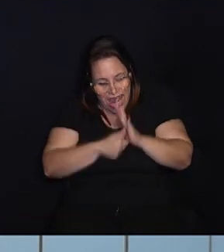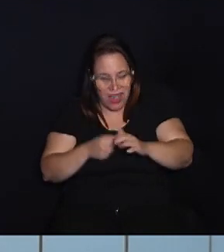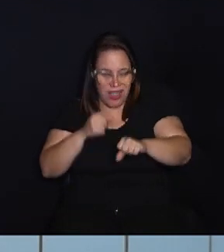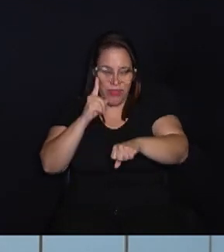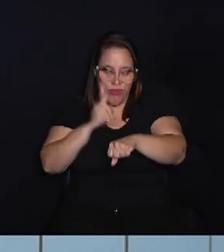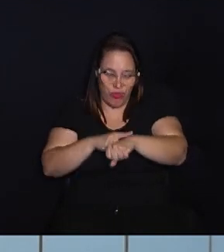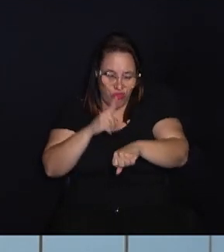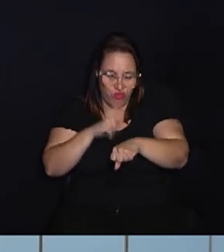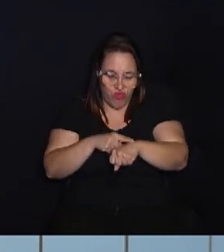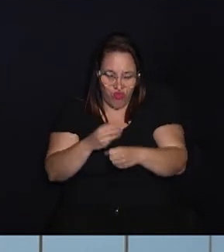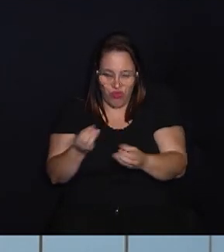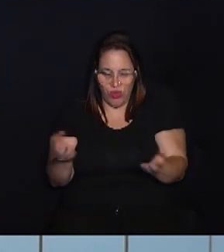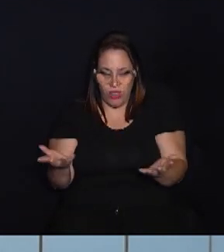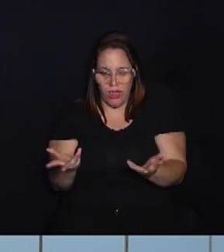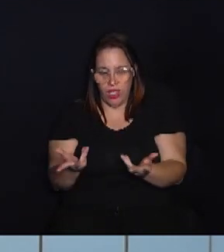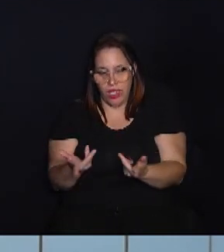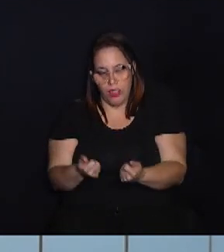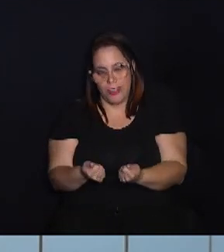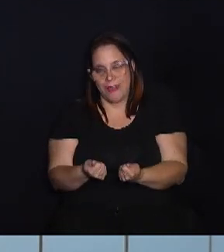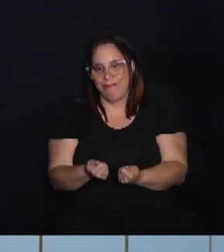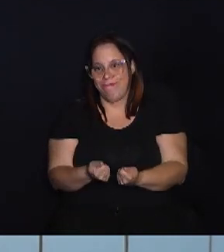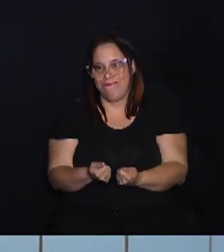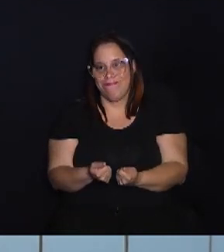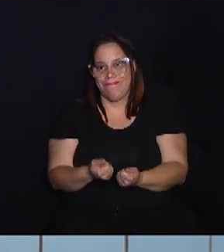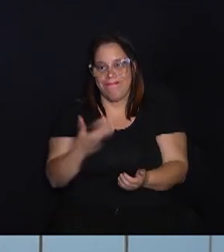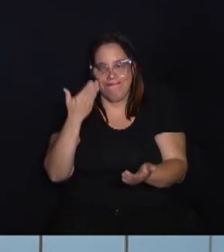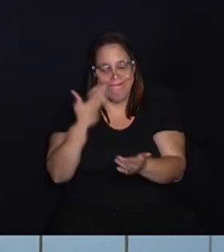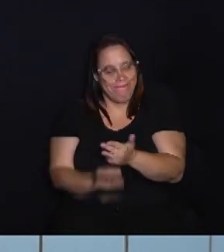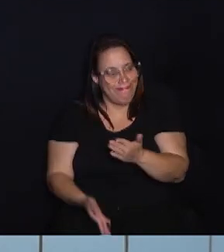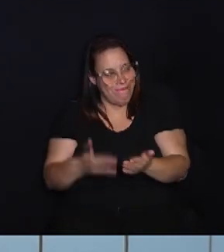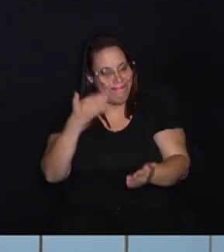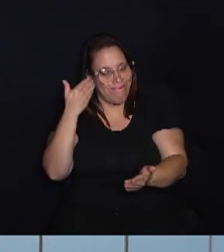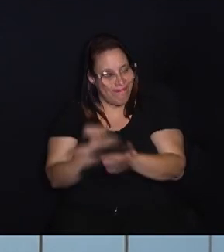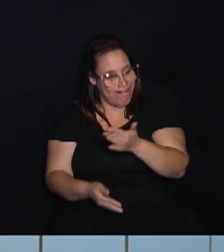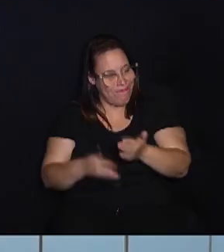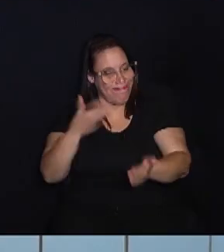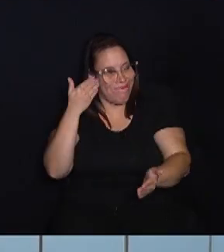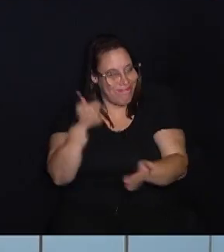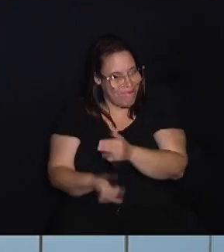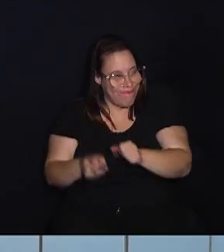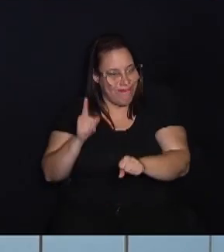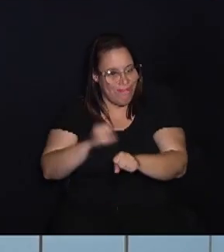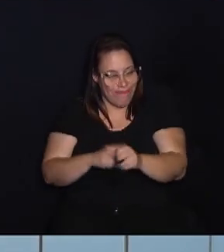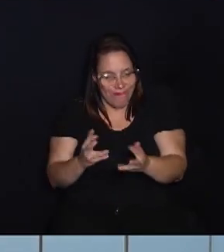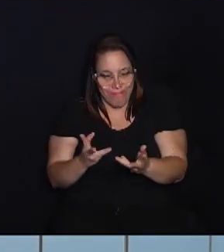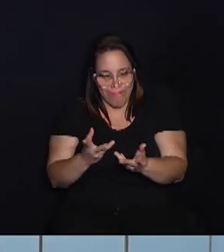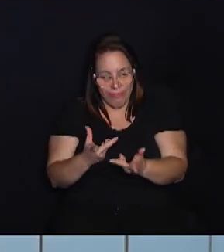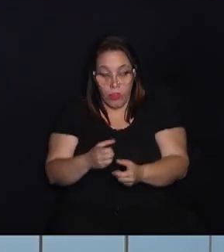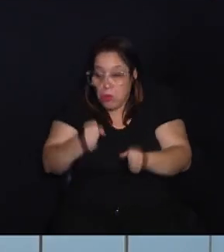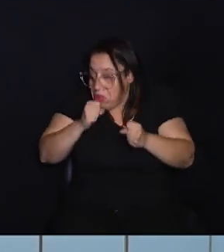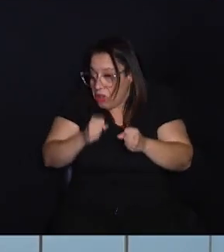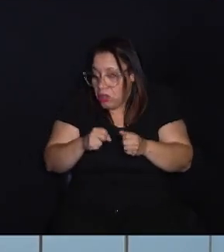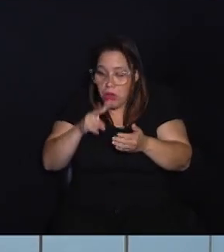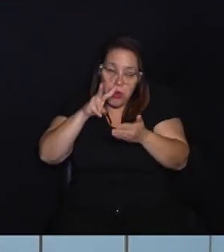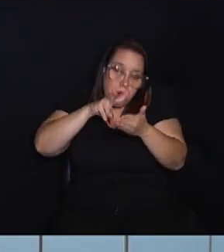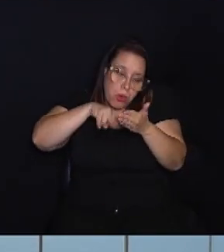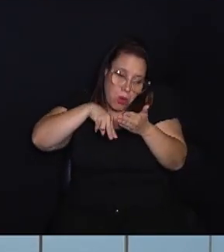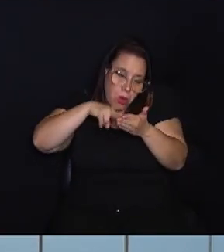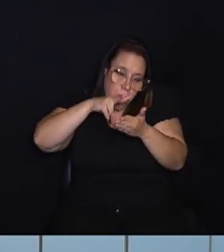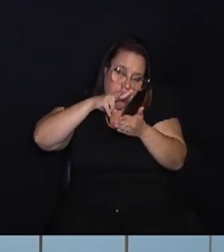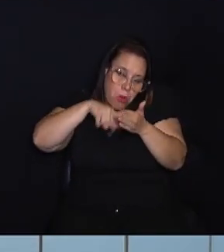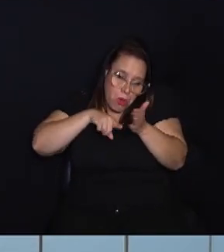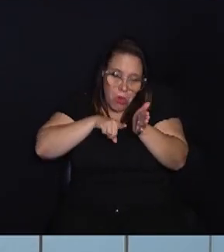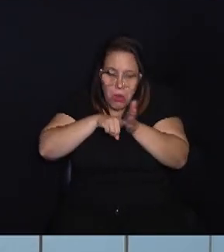de qualidade. Sim. Eu acho que muitas vezes você perde tempo de qualidade. Você poderia estar fazendo uma leitura, uma